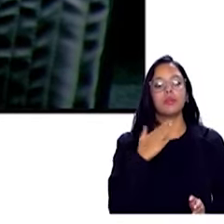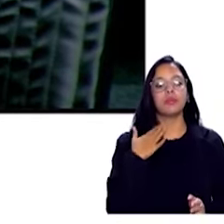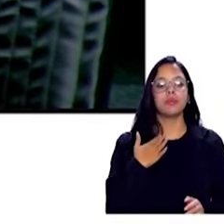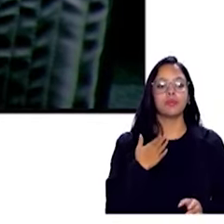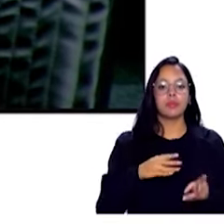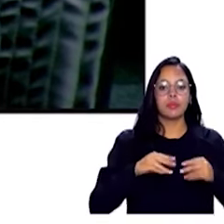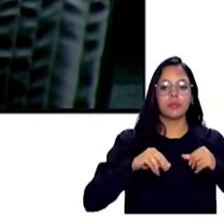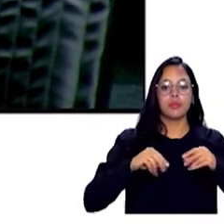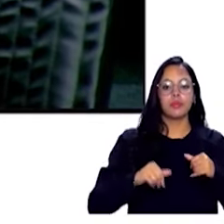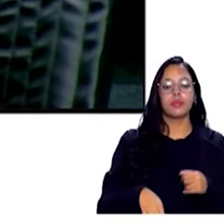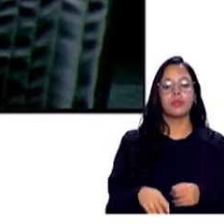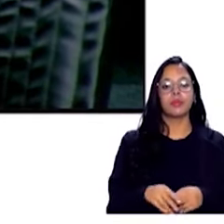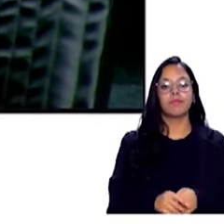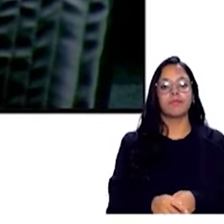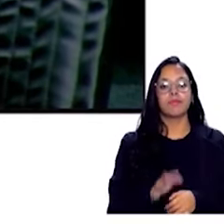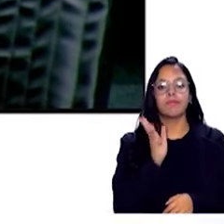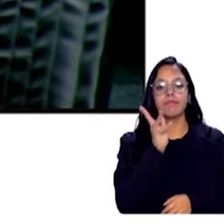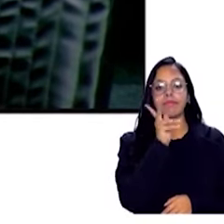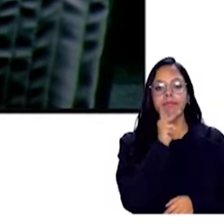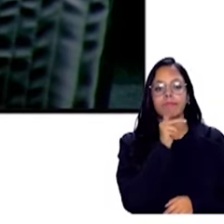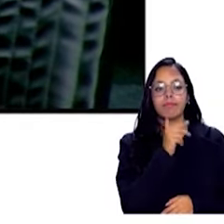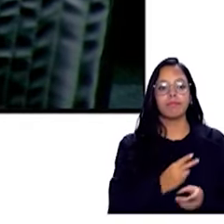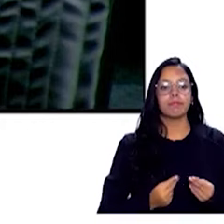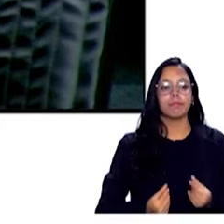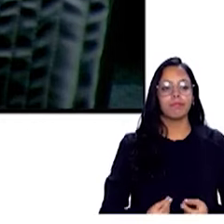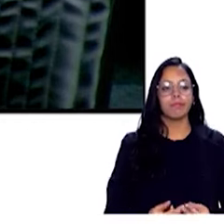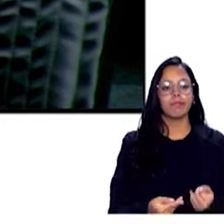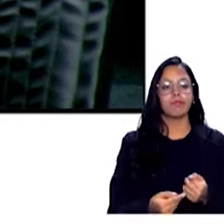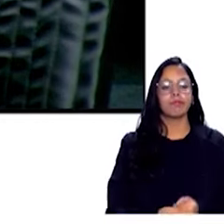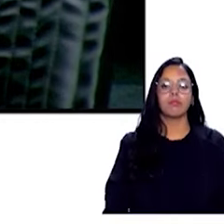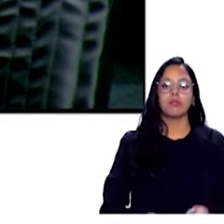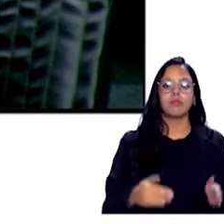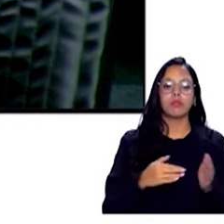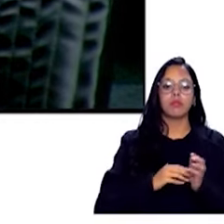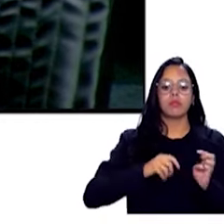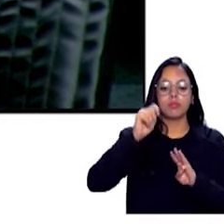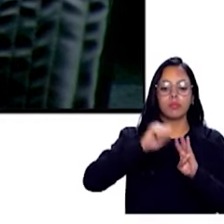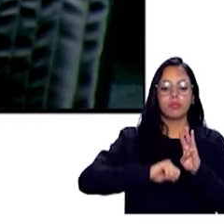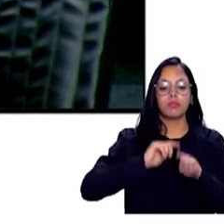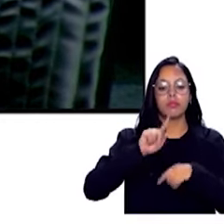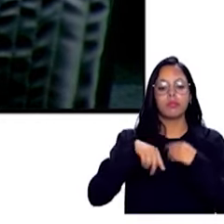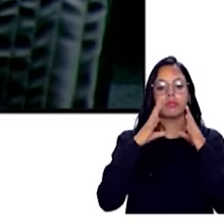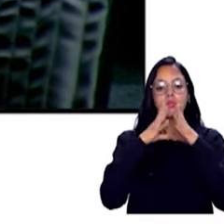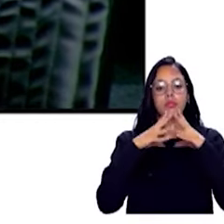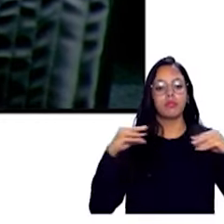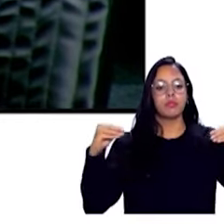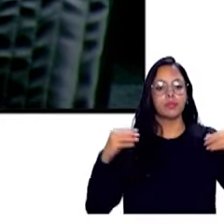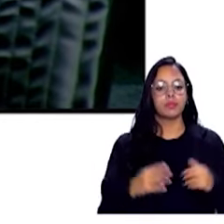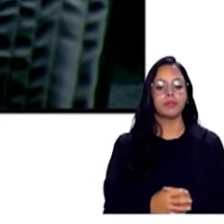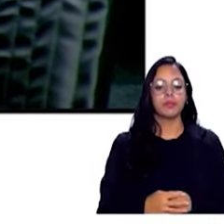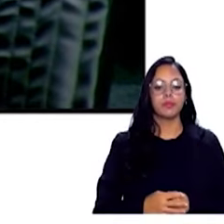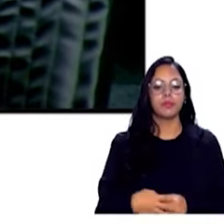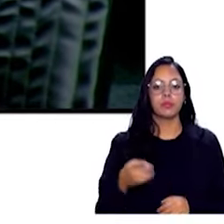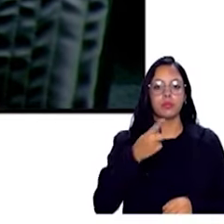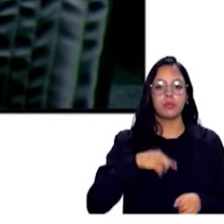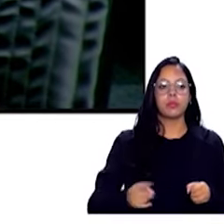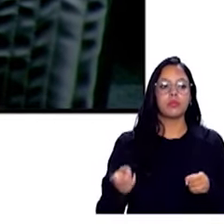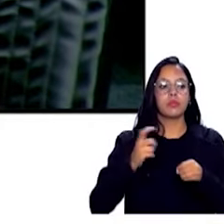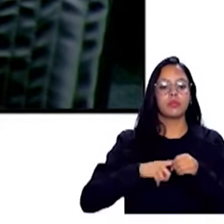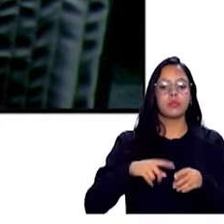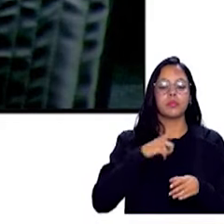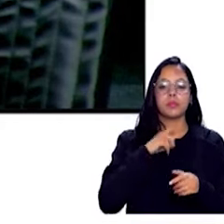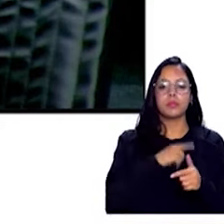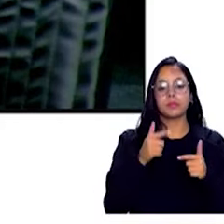durar uma semana duas semanas 3 meses mas dali a pouco ele vai desaparecer também e nós vamos voltar a ter o mesmo problema que nós